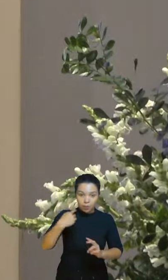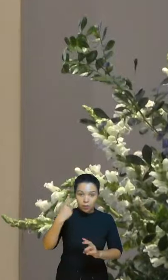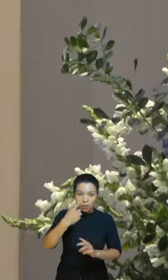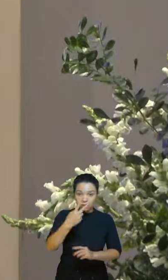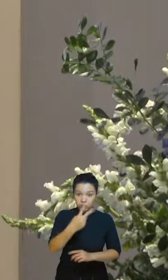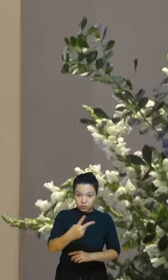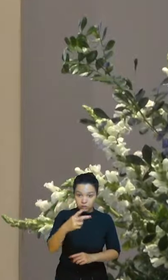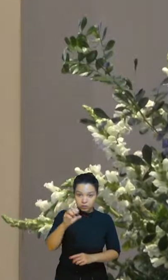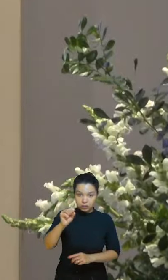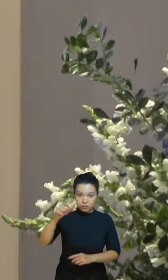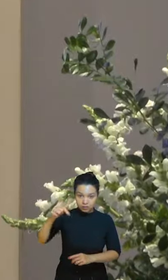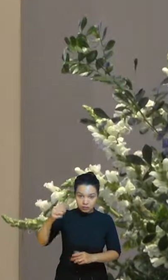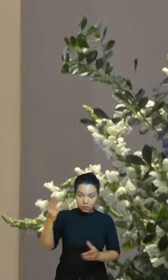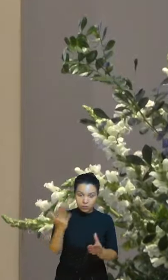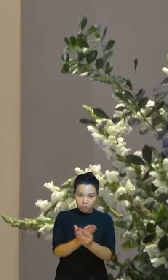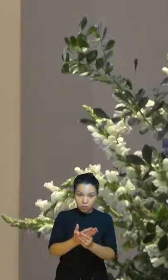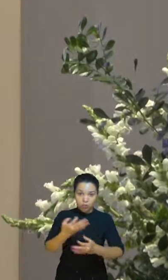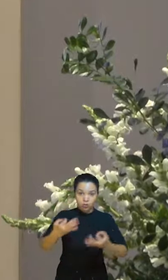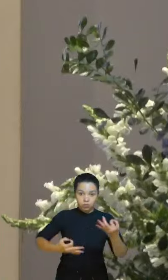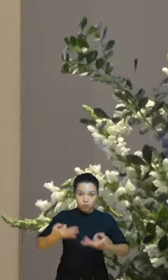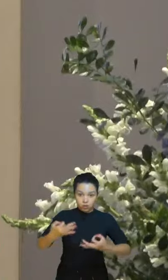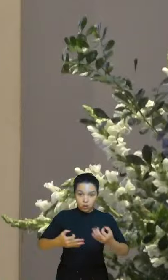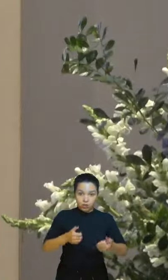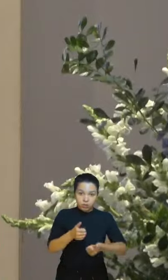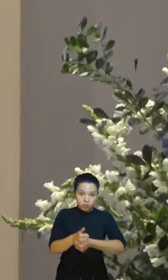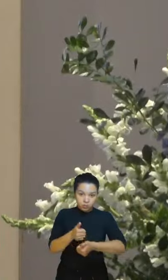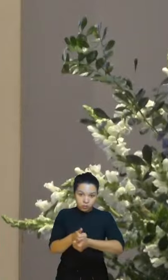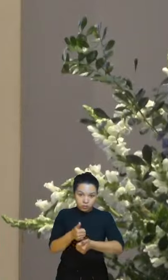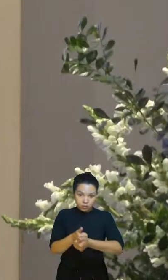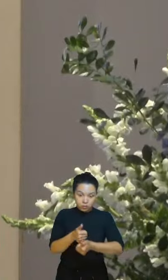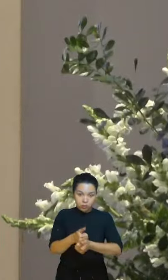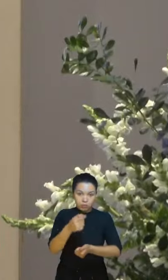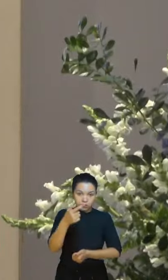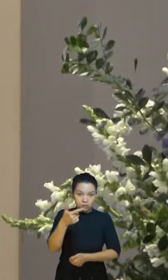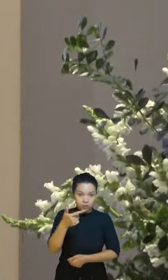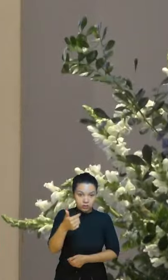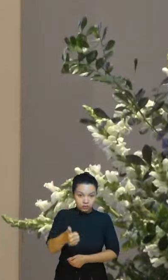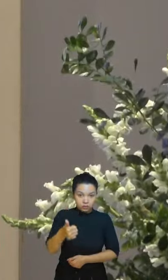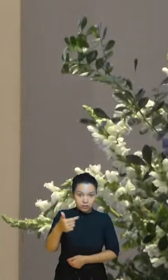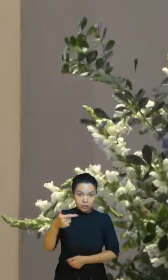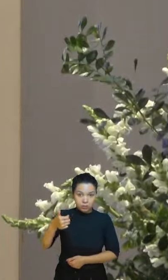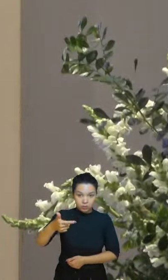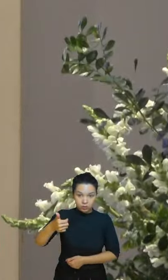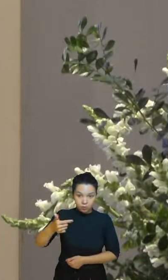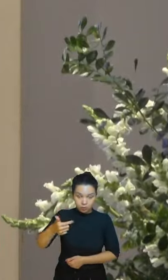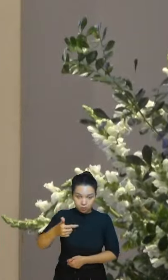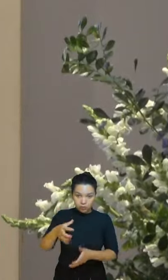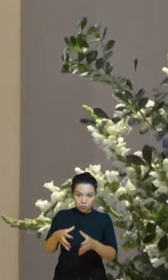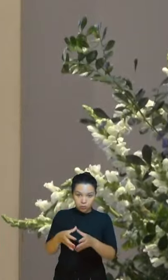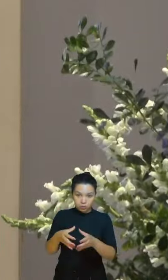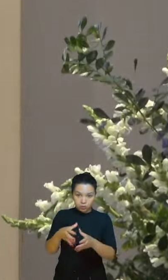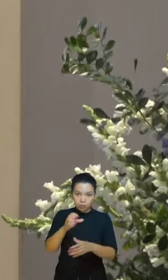processos são julgados no tribunal e nas 112 comarcas do Estado de Santa